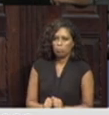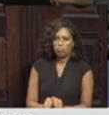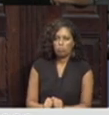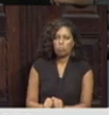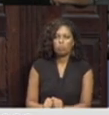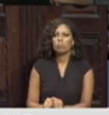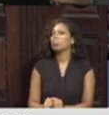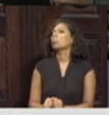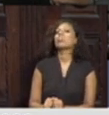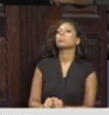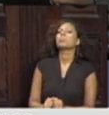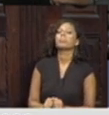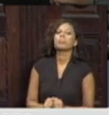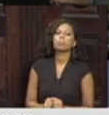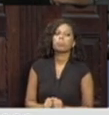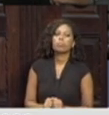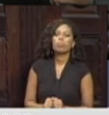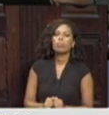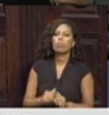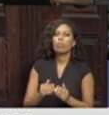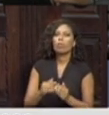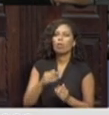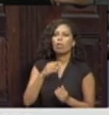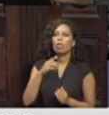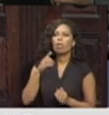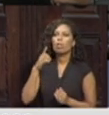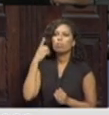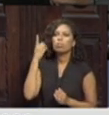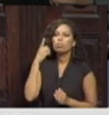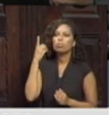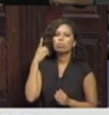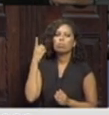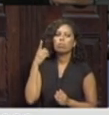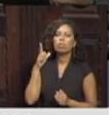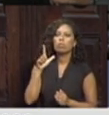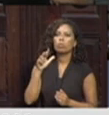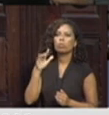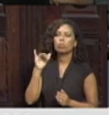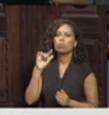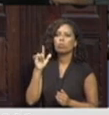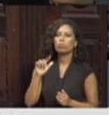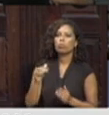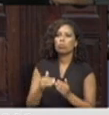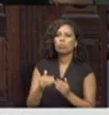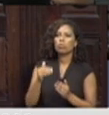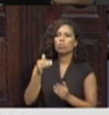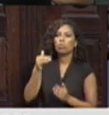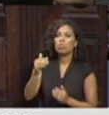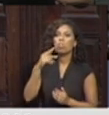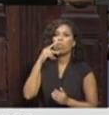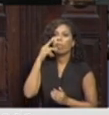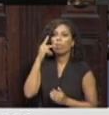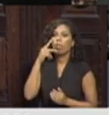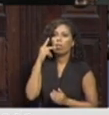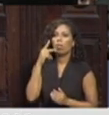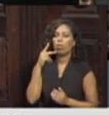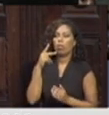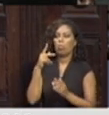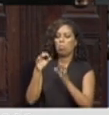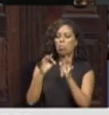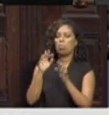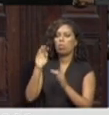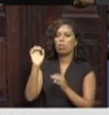vencido Nelson Gonçalves e Luiz Paulo. Em discussão, não havendo que queira discutir, encerrada a discussão, a presente proposição recebeu 3 emendas e retorna às